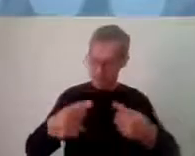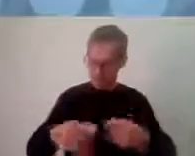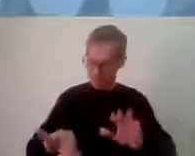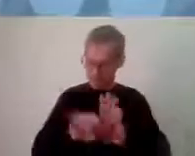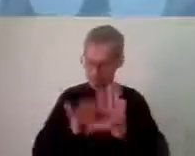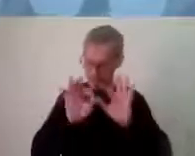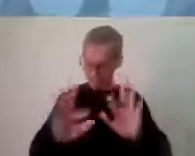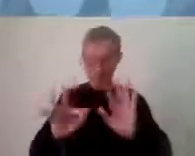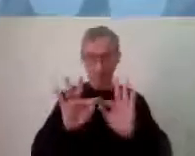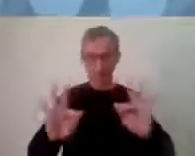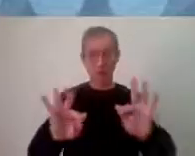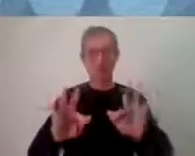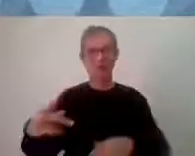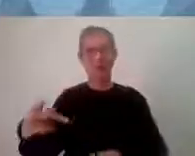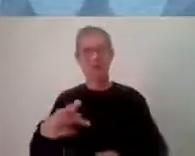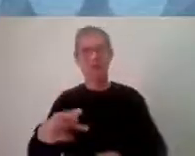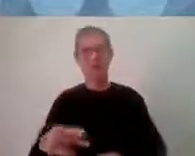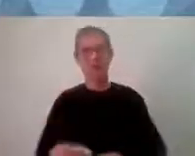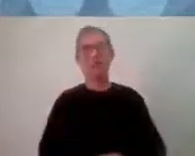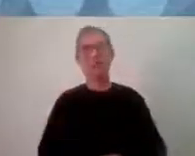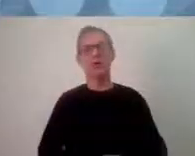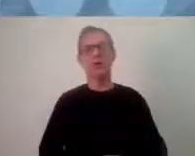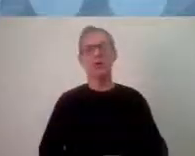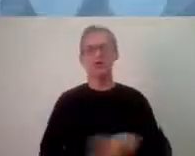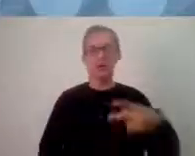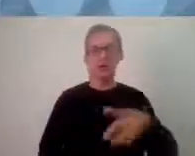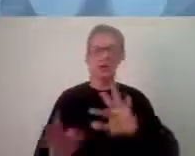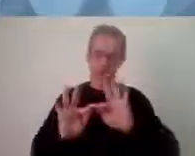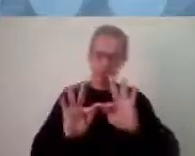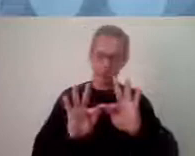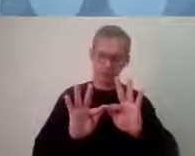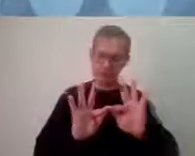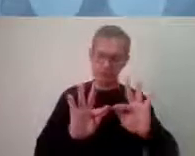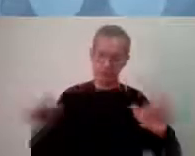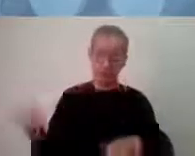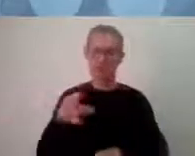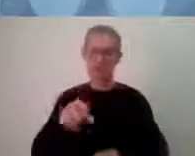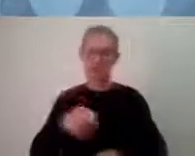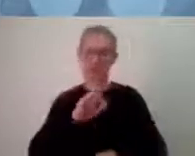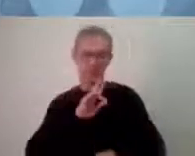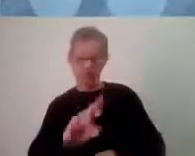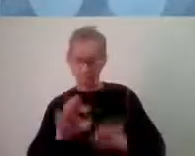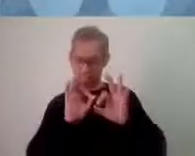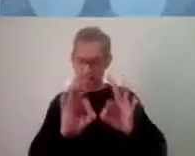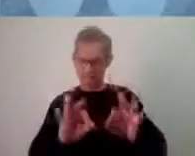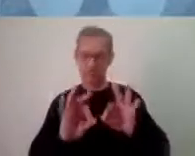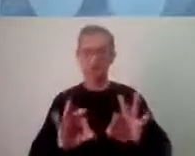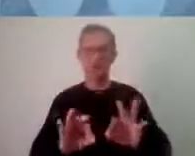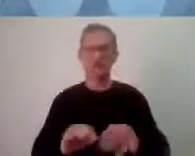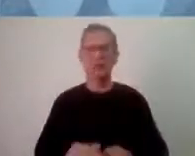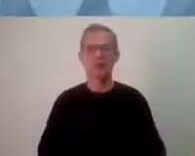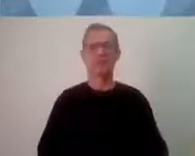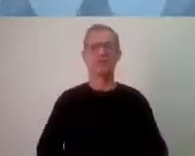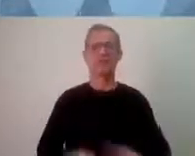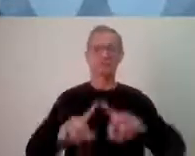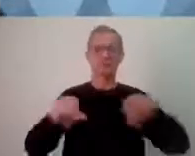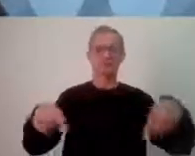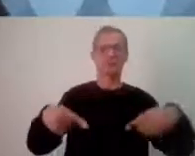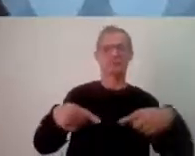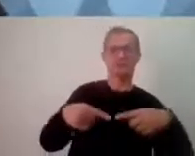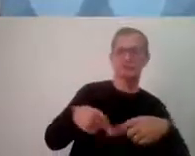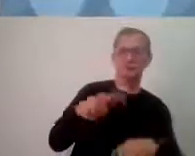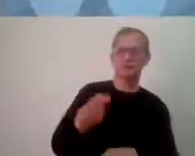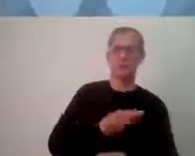que é a função que é maior do que a outra é essencial para que você resolva corretamente a área. No